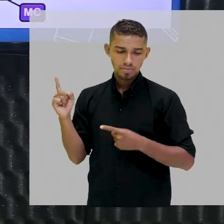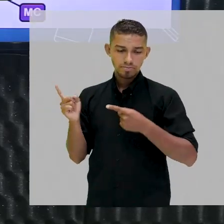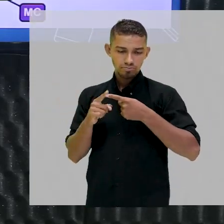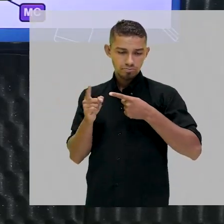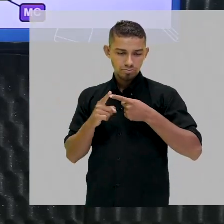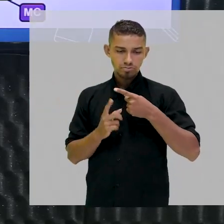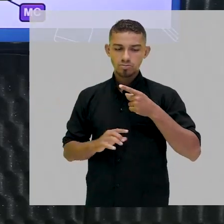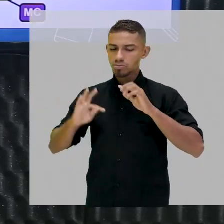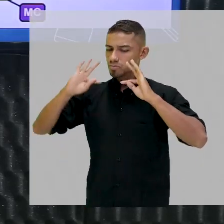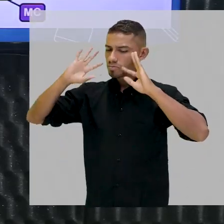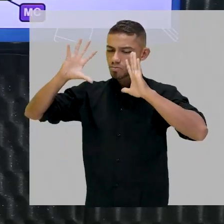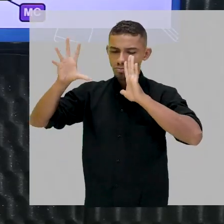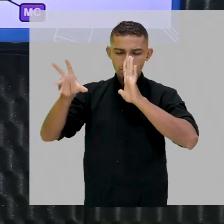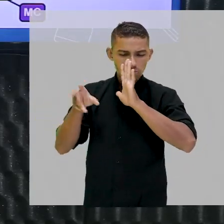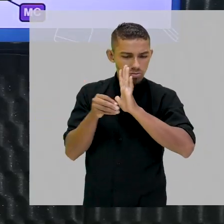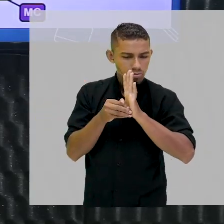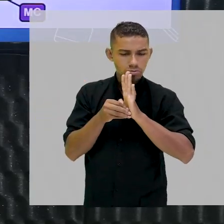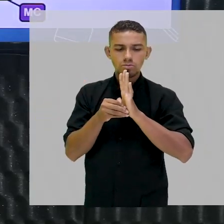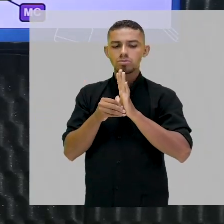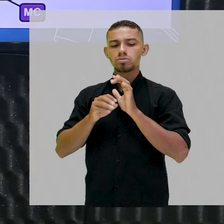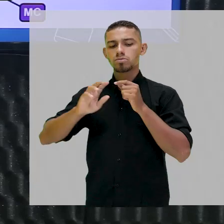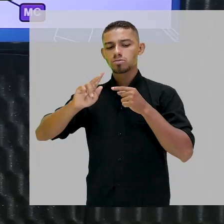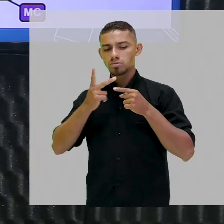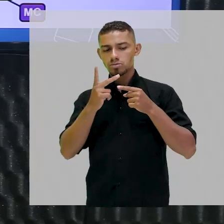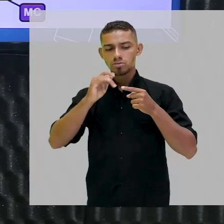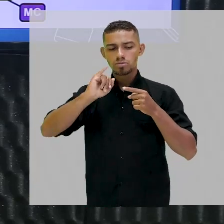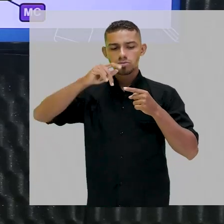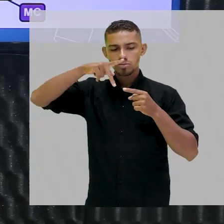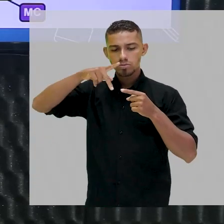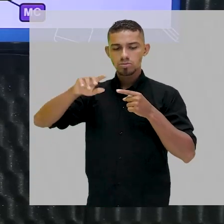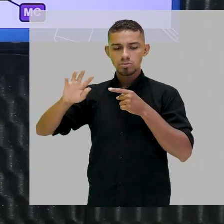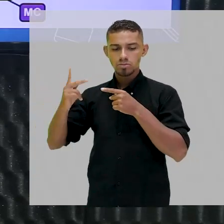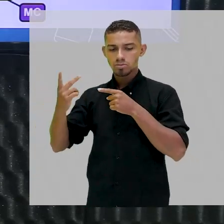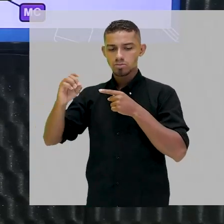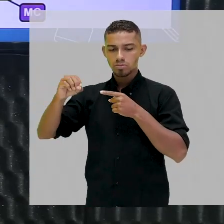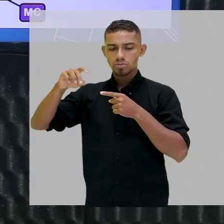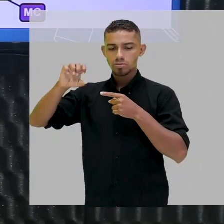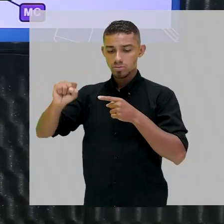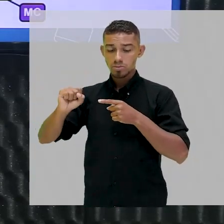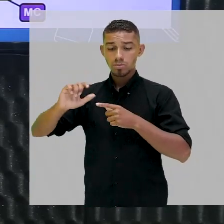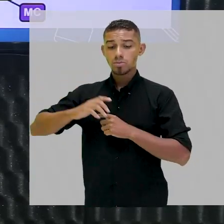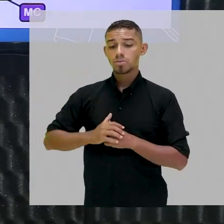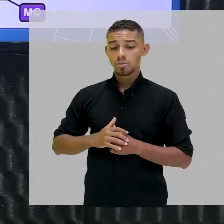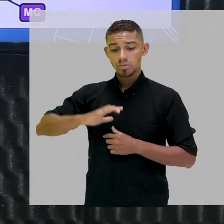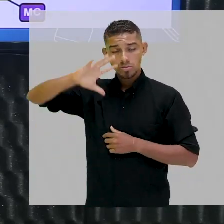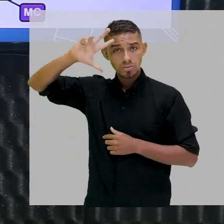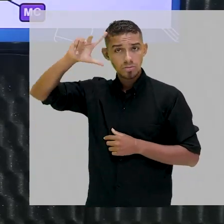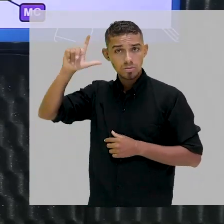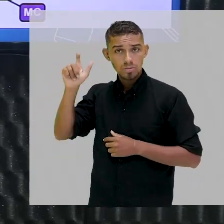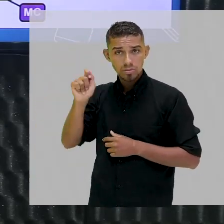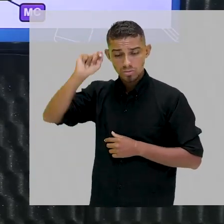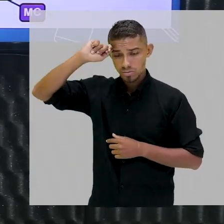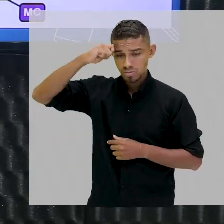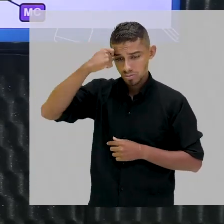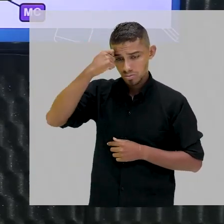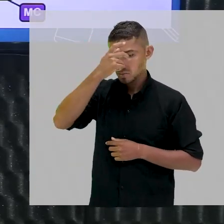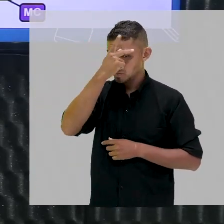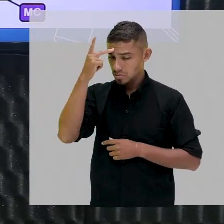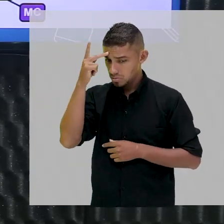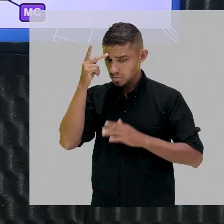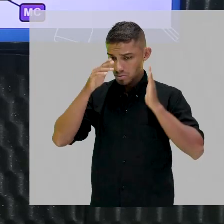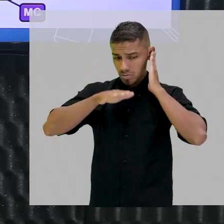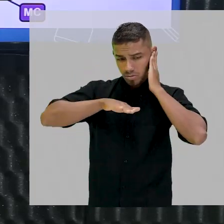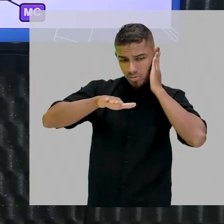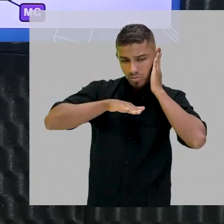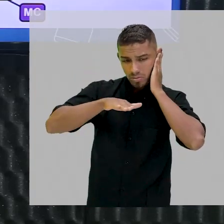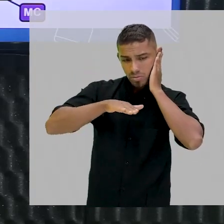quê? Tudo começa quando o África Bambaataa, um dos três principais DJ do